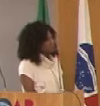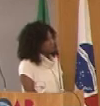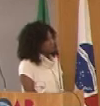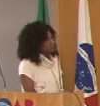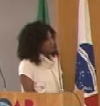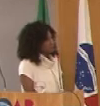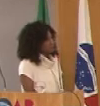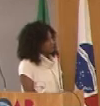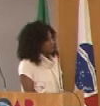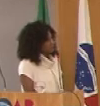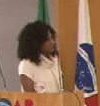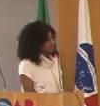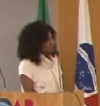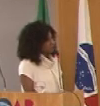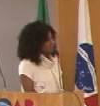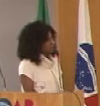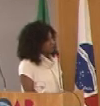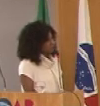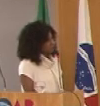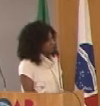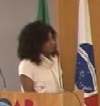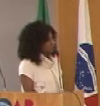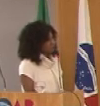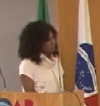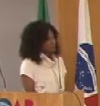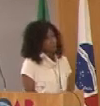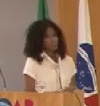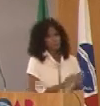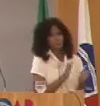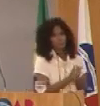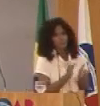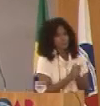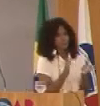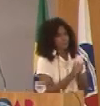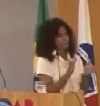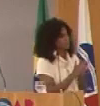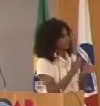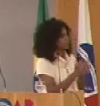que precisamos de respeito e dignidade. Muito obrigado.